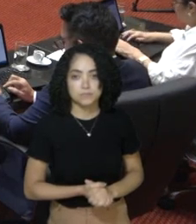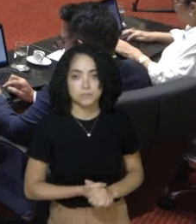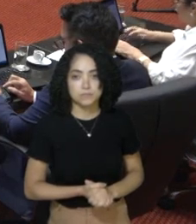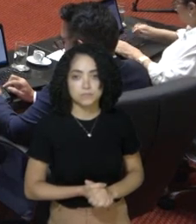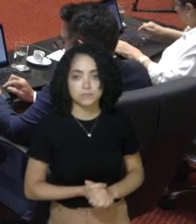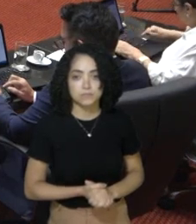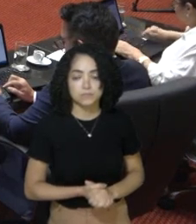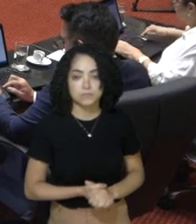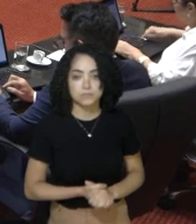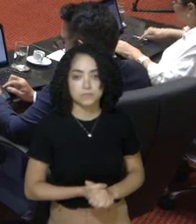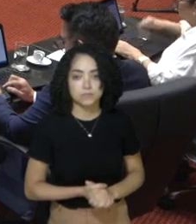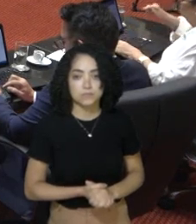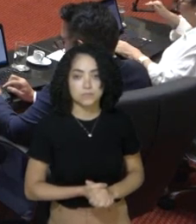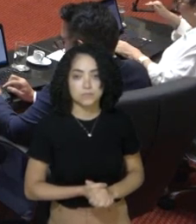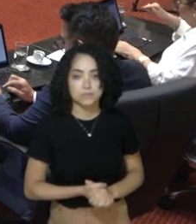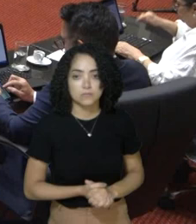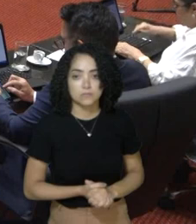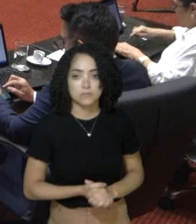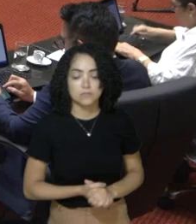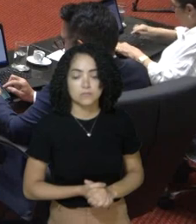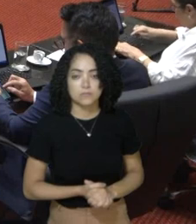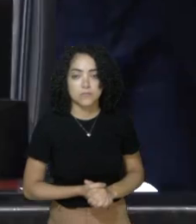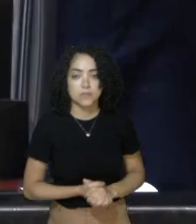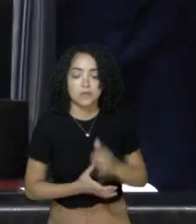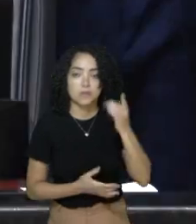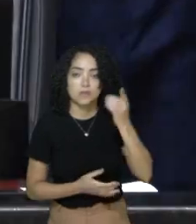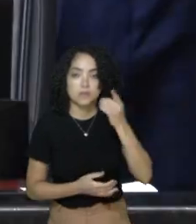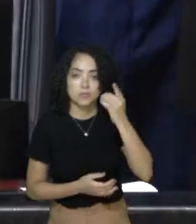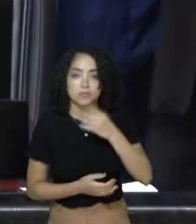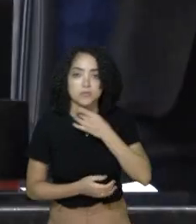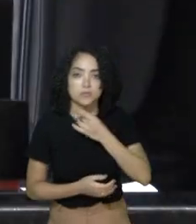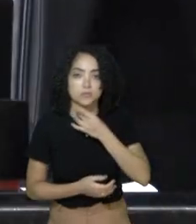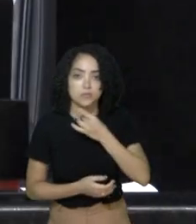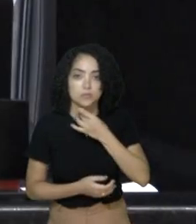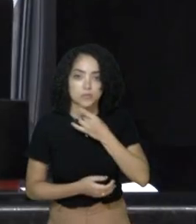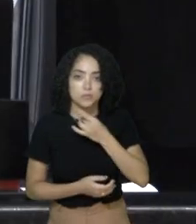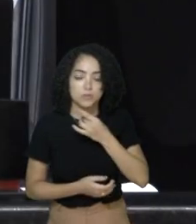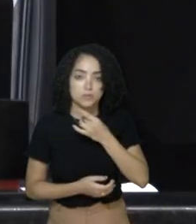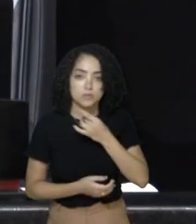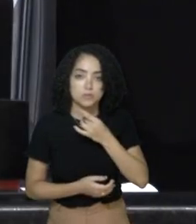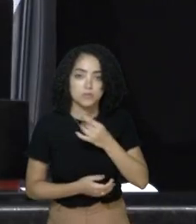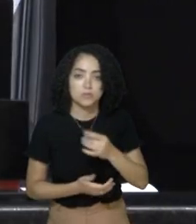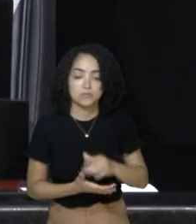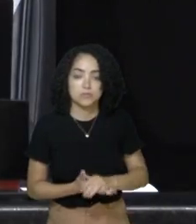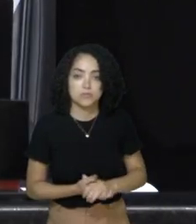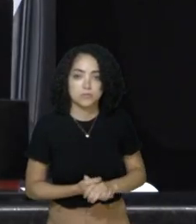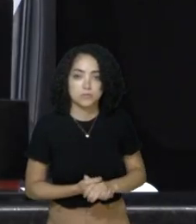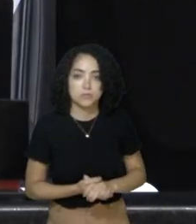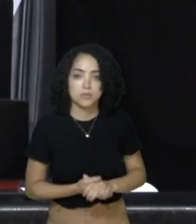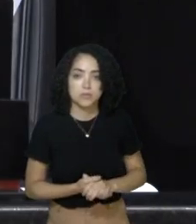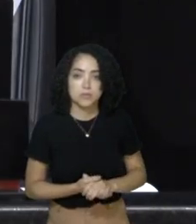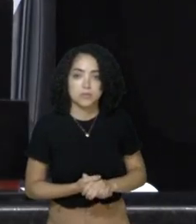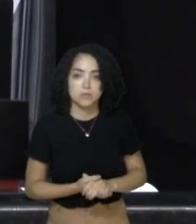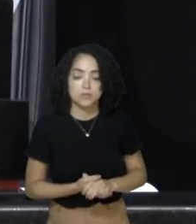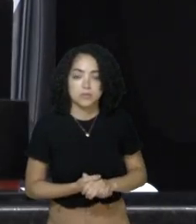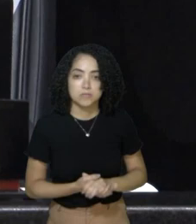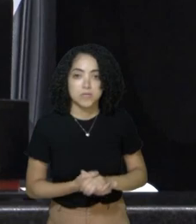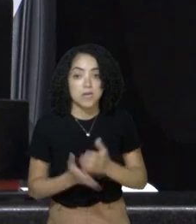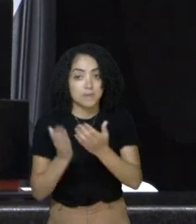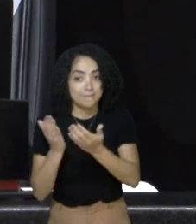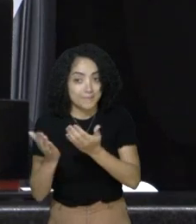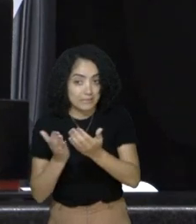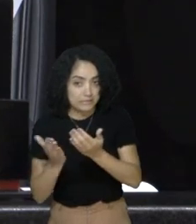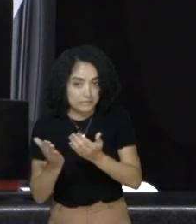O deputado Cobalcini, eu não vejo, acredito que não tenha parecer da Comissão